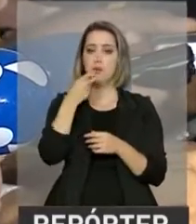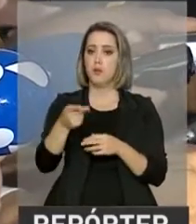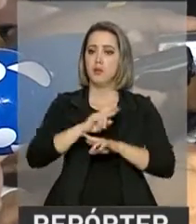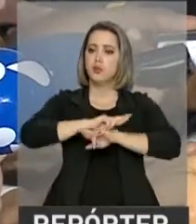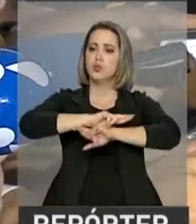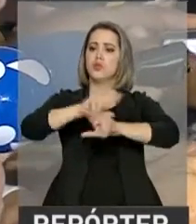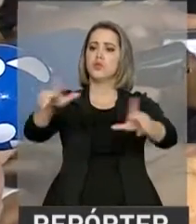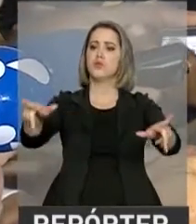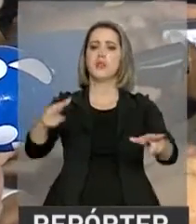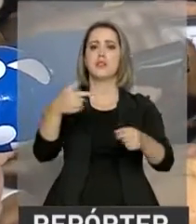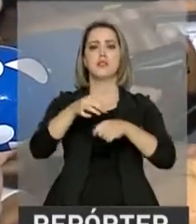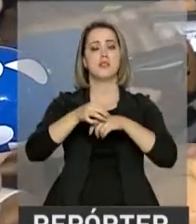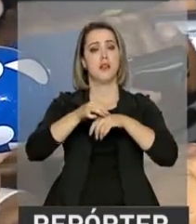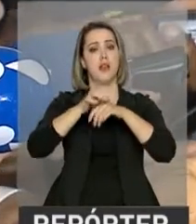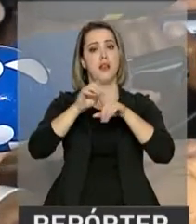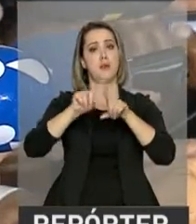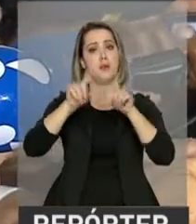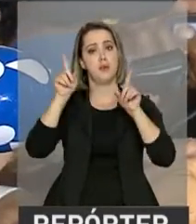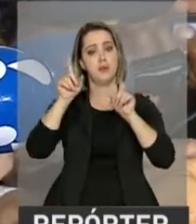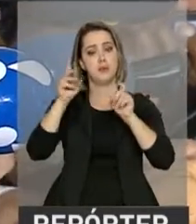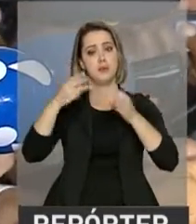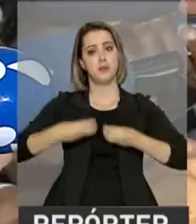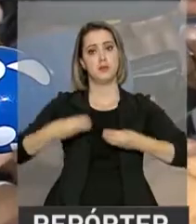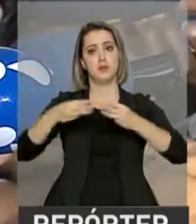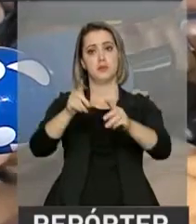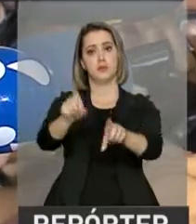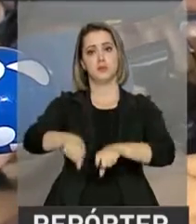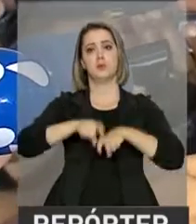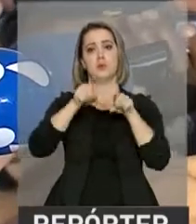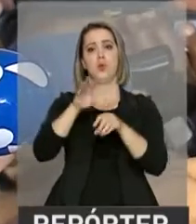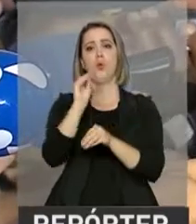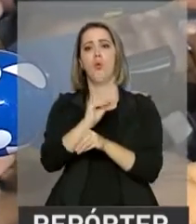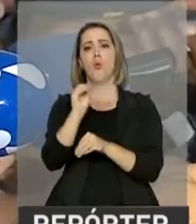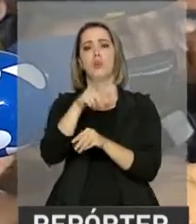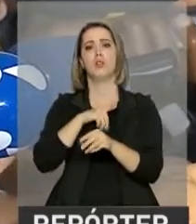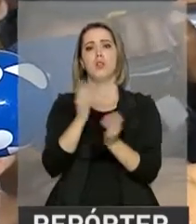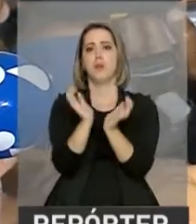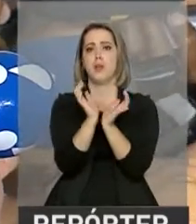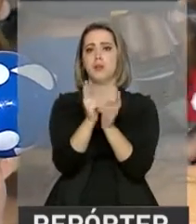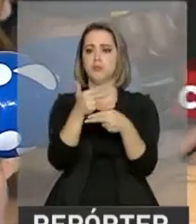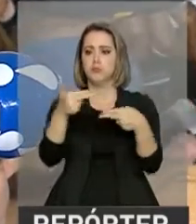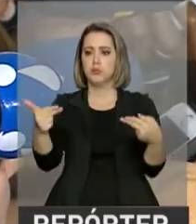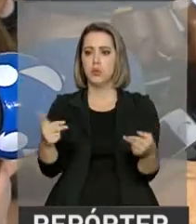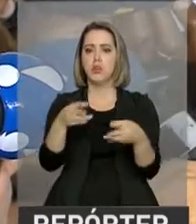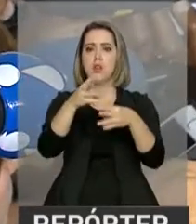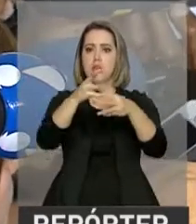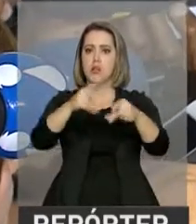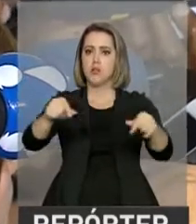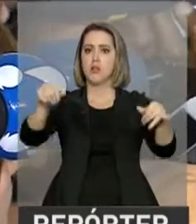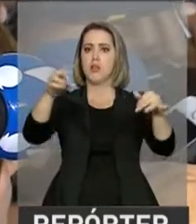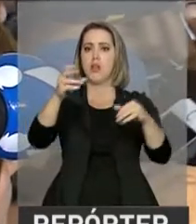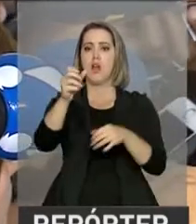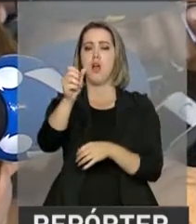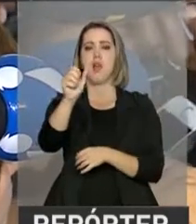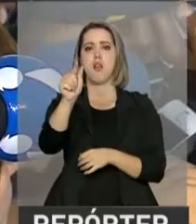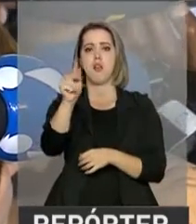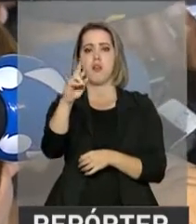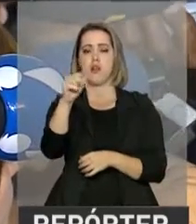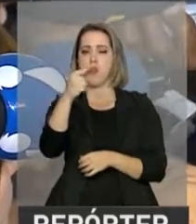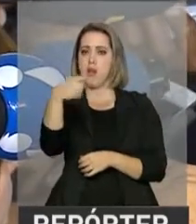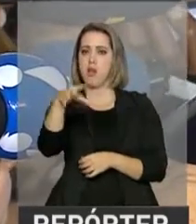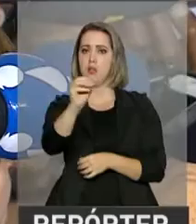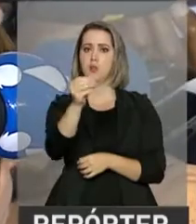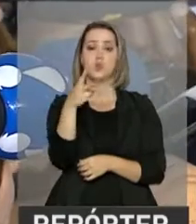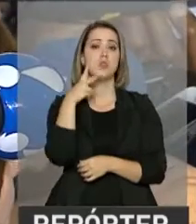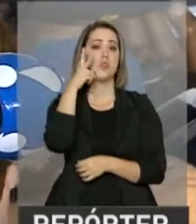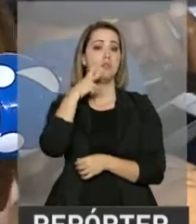de carnes, mas o Ministério da Agricultura, ele cuida da área de vegetais, na área de grãos, na área da cerveja,